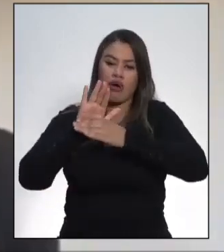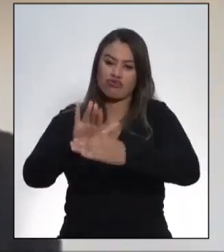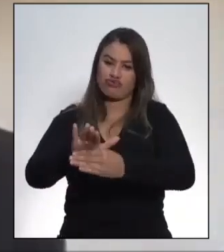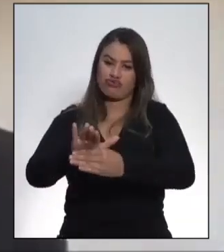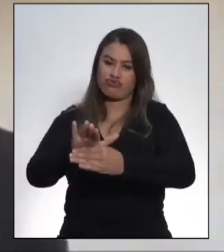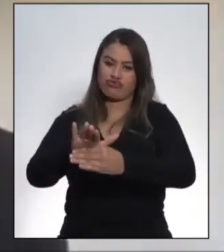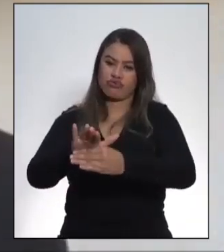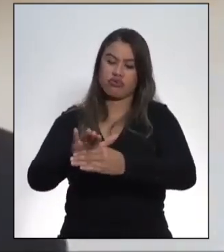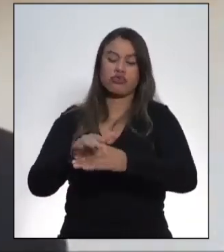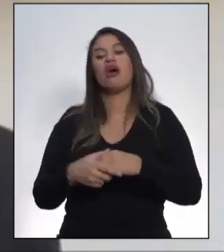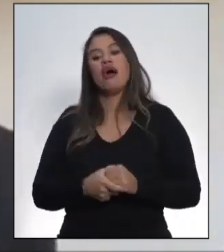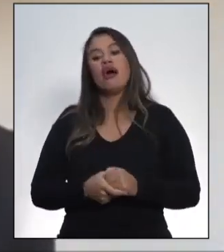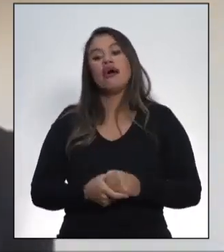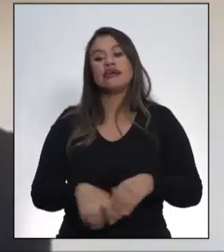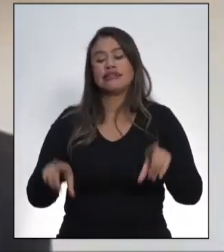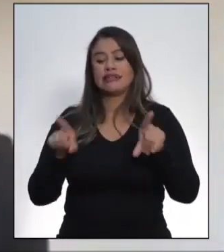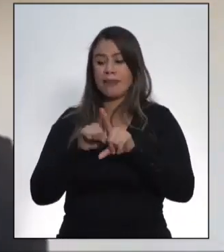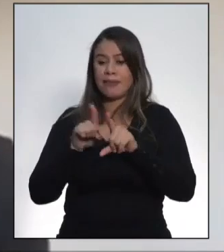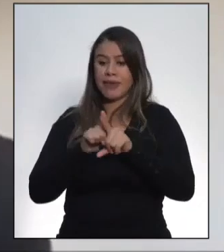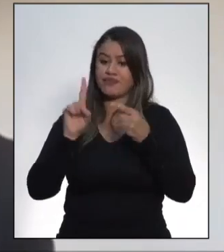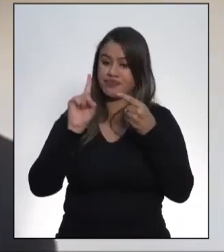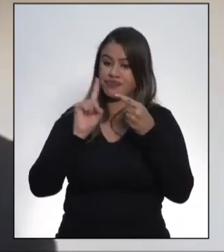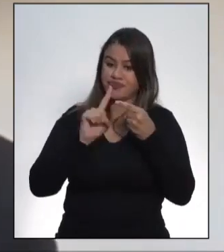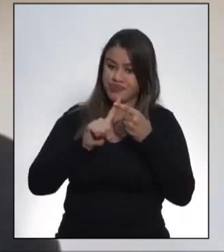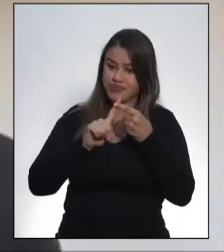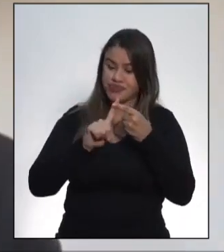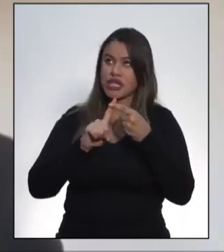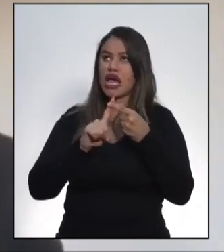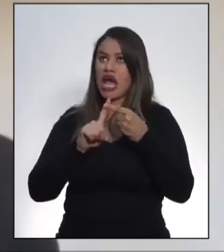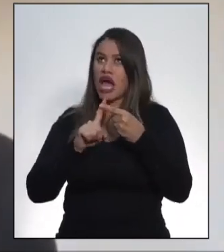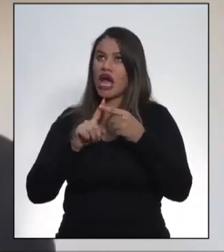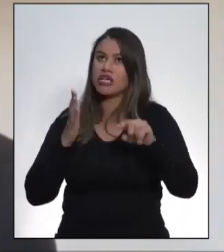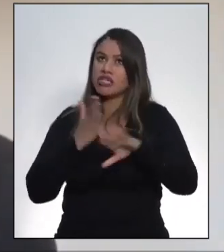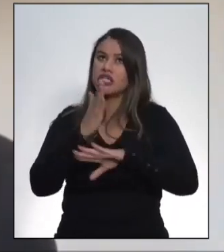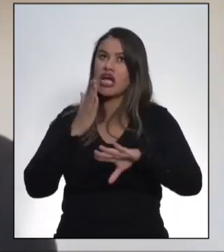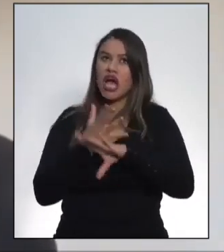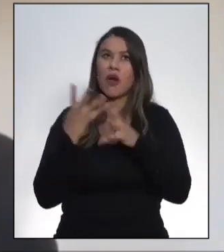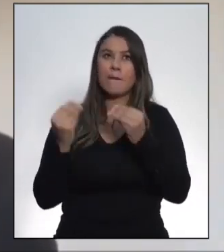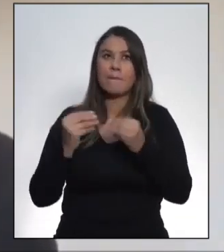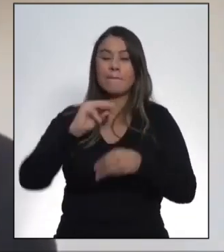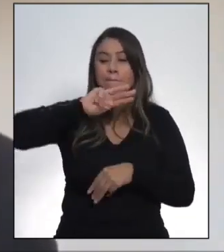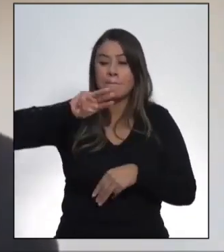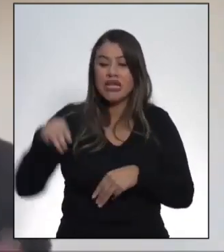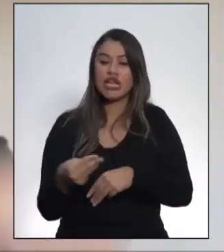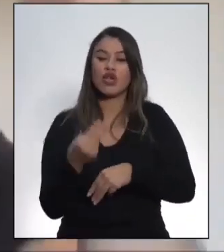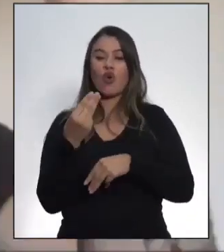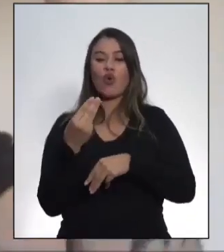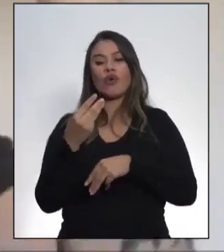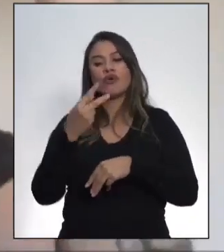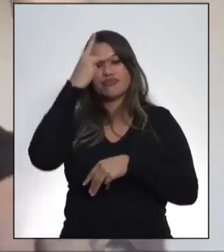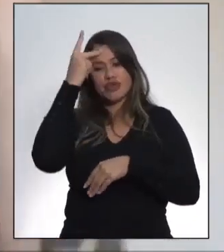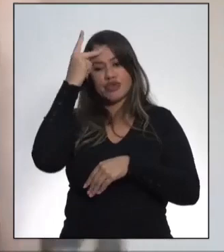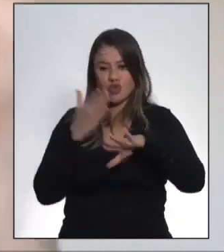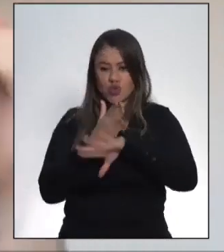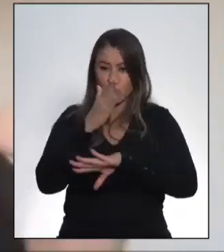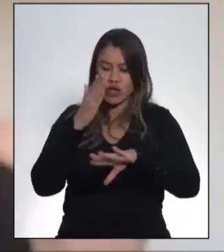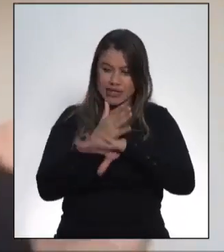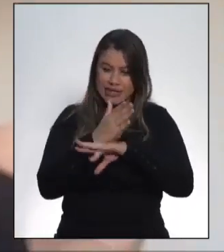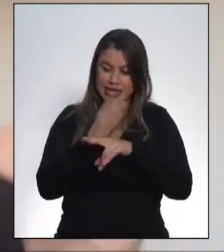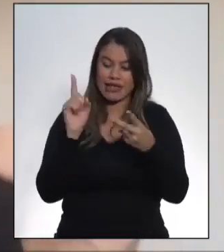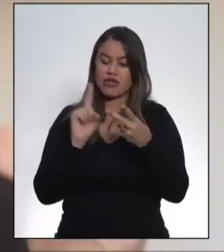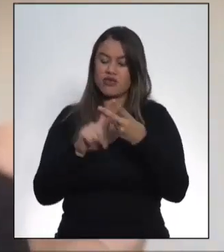milhões de pessoas, ter um volume de vendas muito alto, nós tivemos que, sem dúvida nenhuma, fazer adequações para que o nosso preço